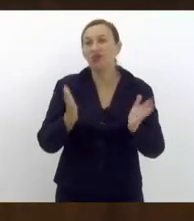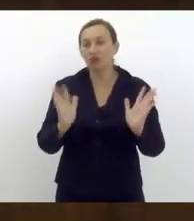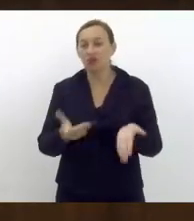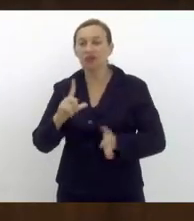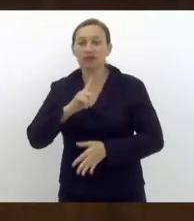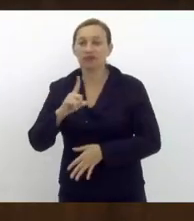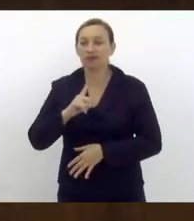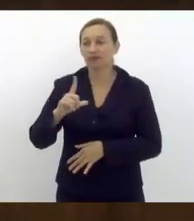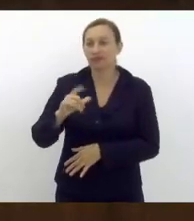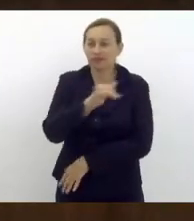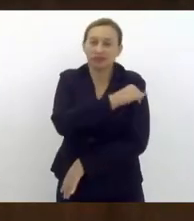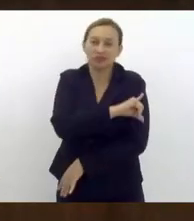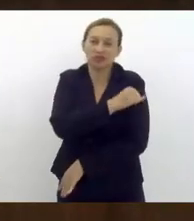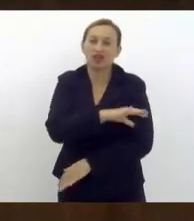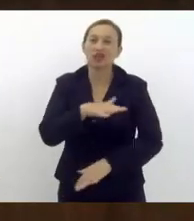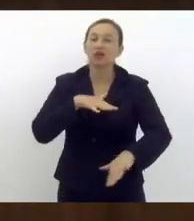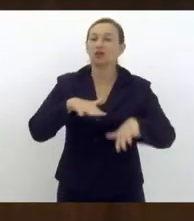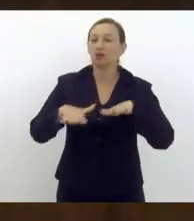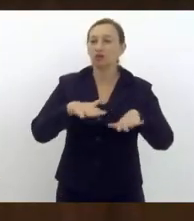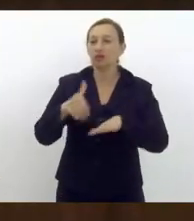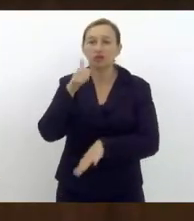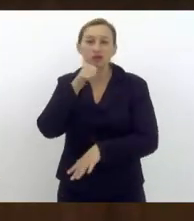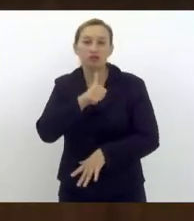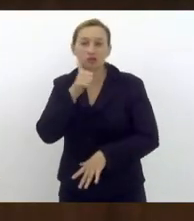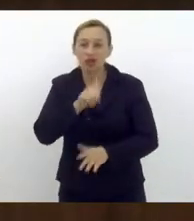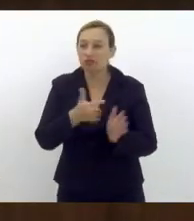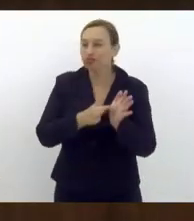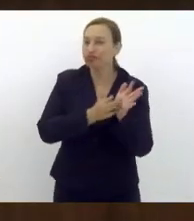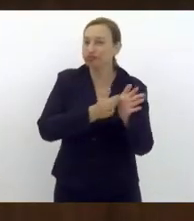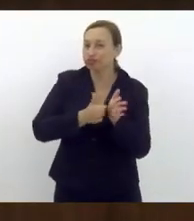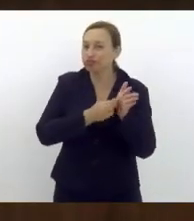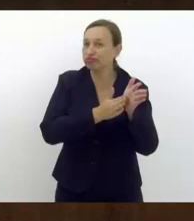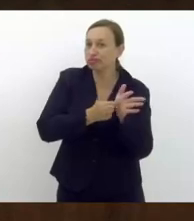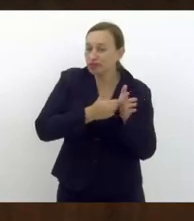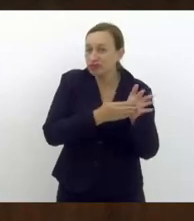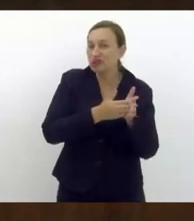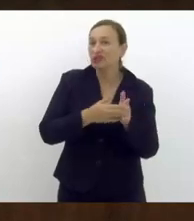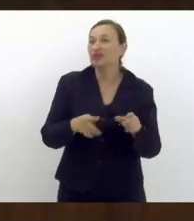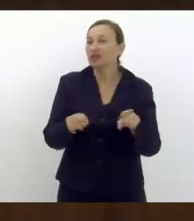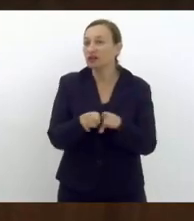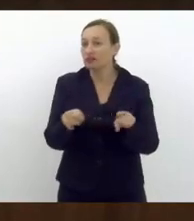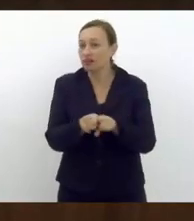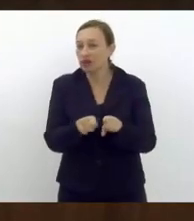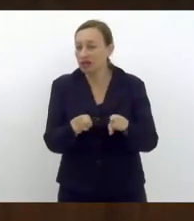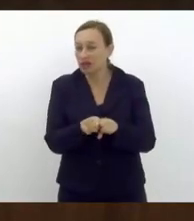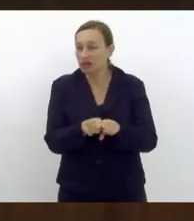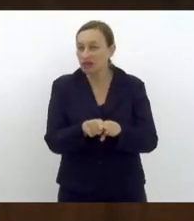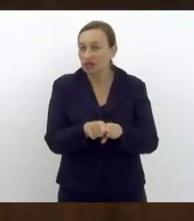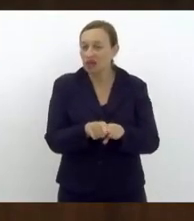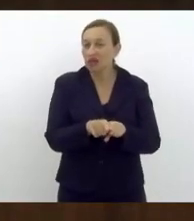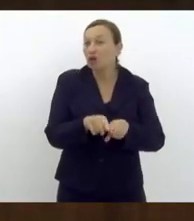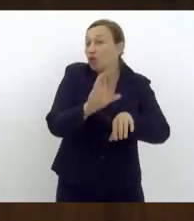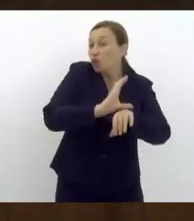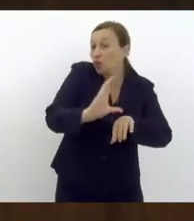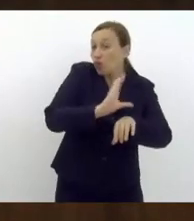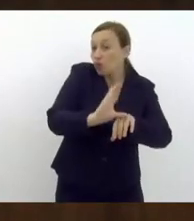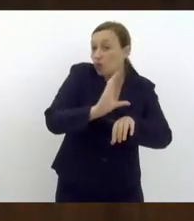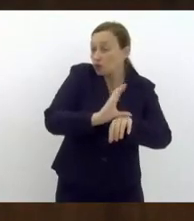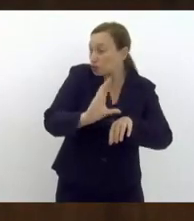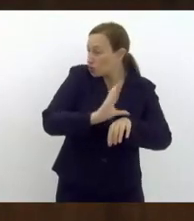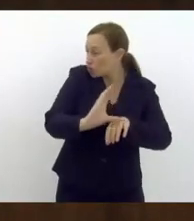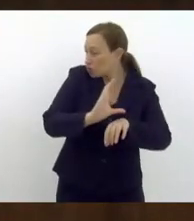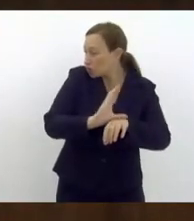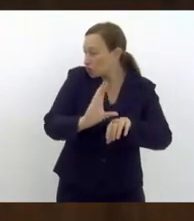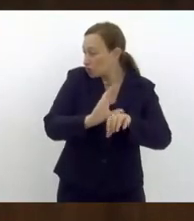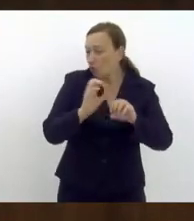Janeiro o movimento das mulheres sambistas, que trazem também oficinas de percussão e também de